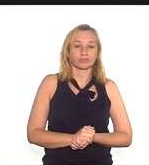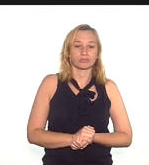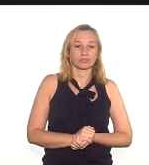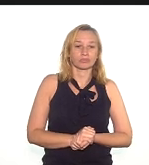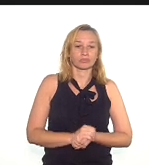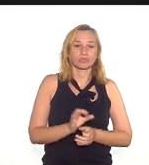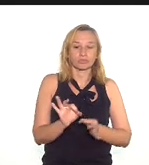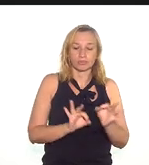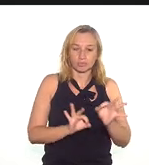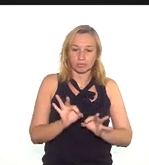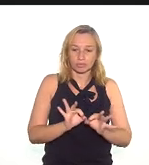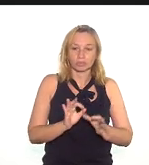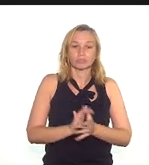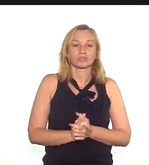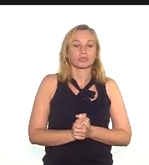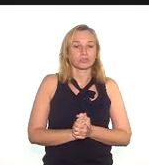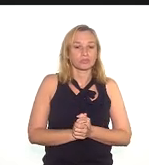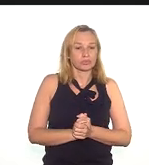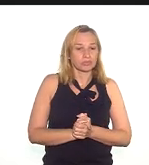Os projetos,